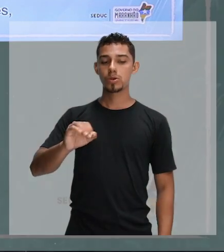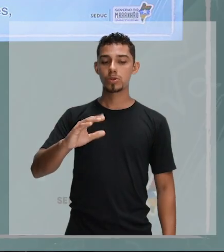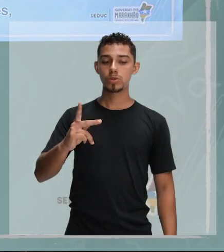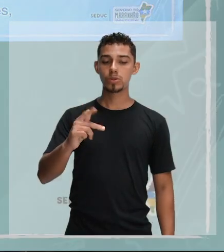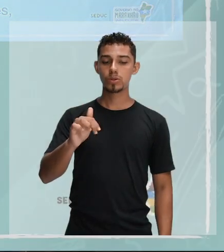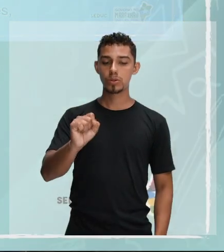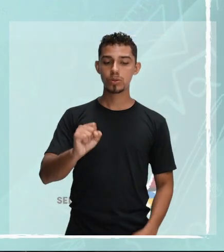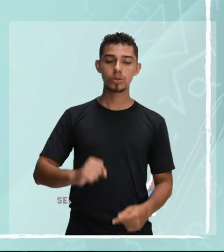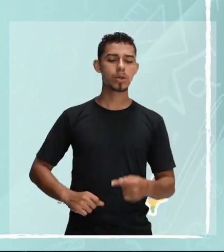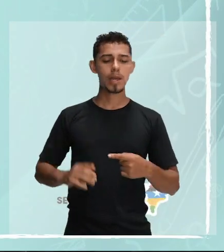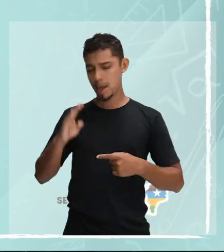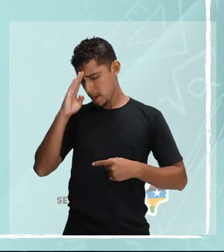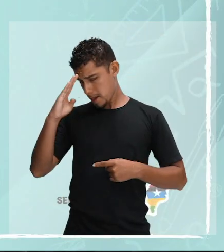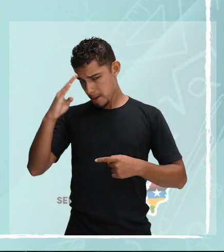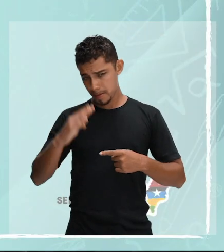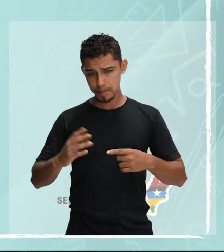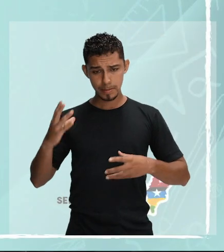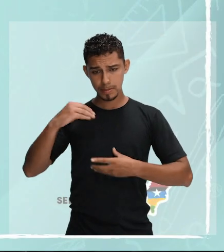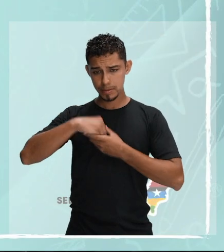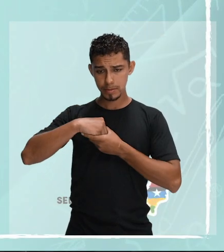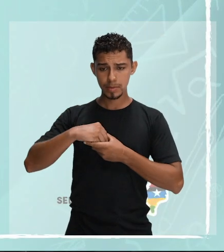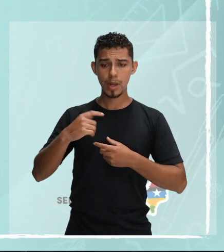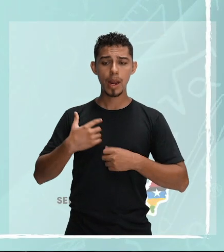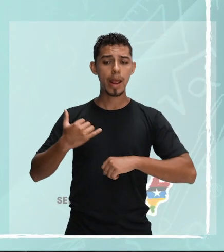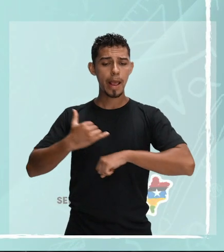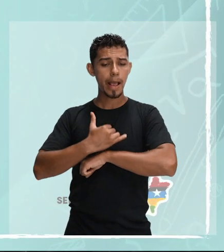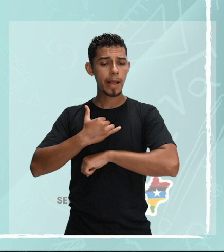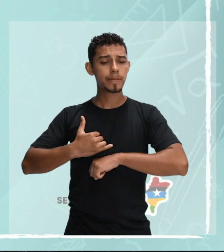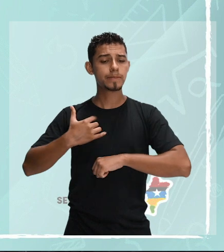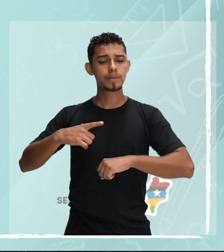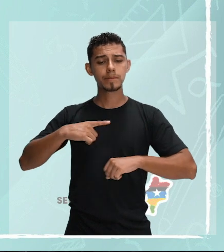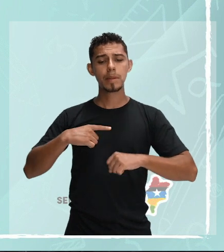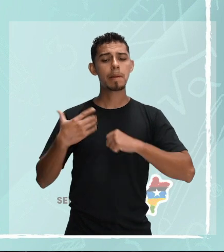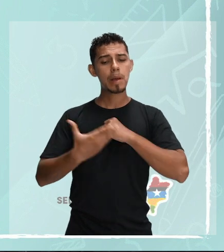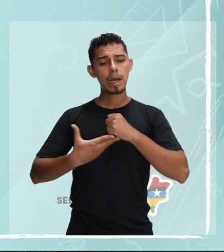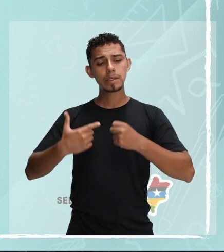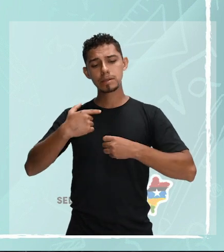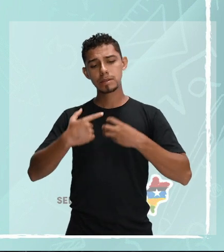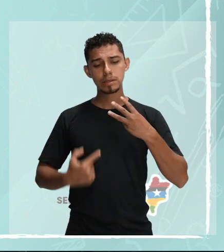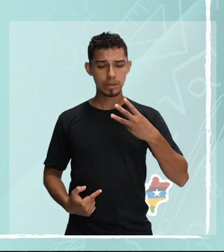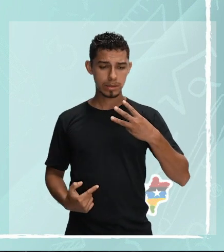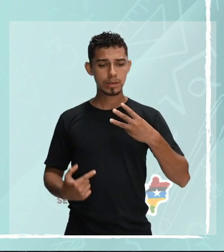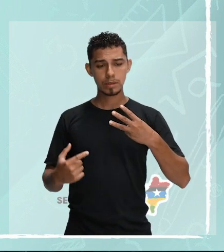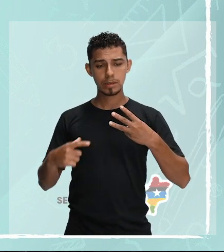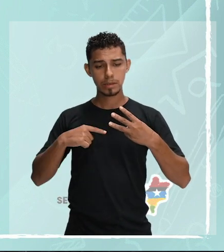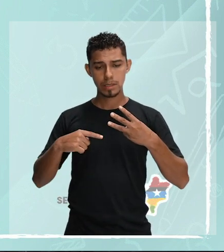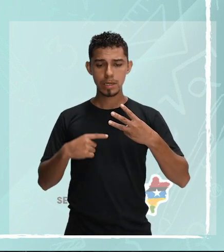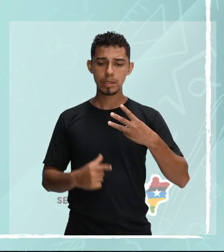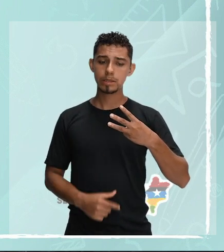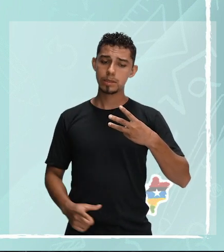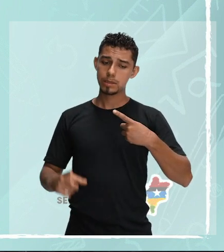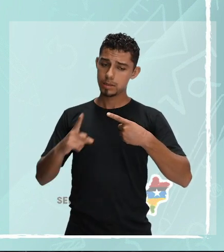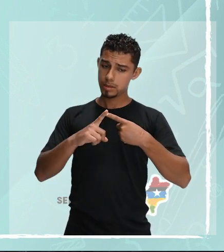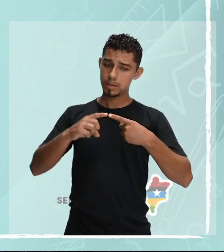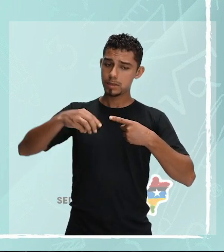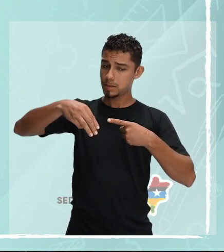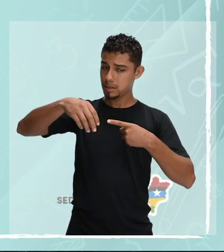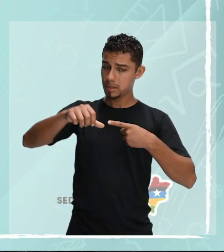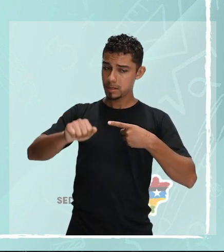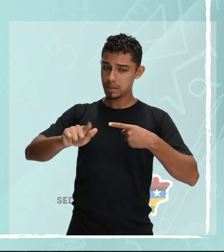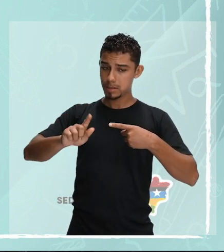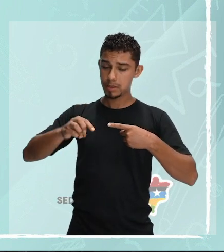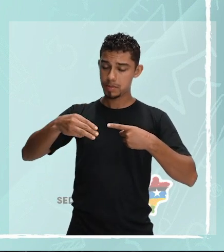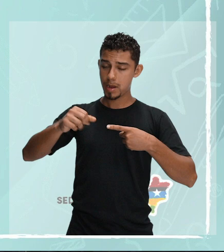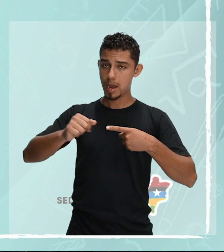rochas. As rochas são um agregado de minerais. Existem basicamente 3 tipos de rochas. As rochas